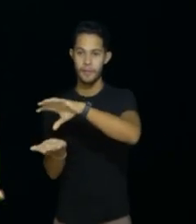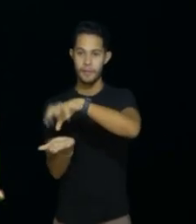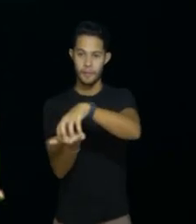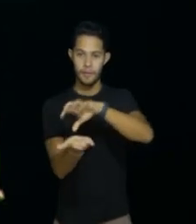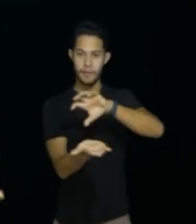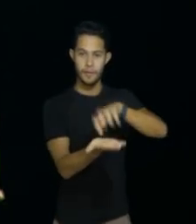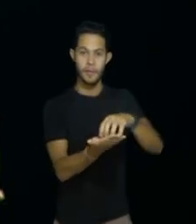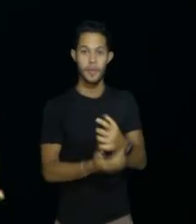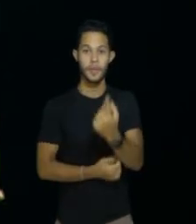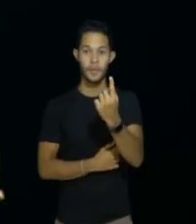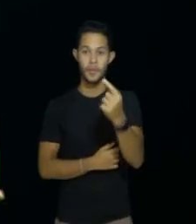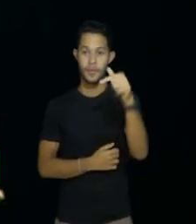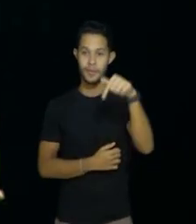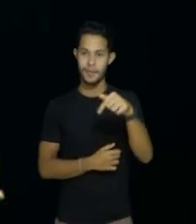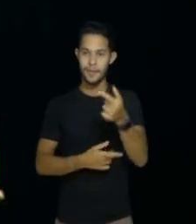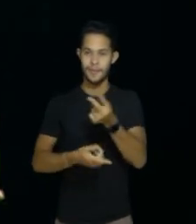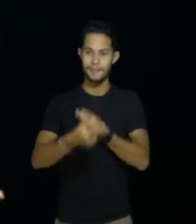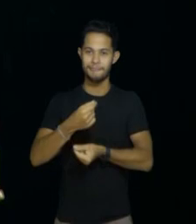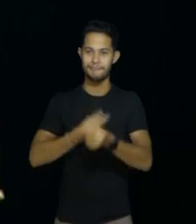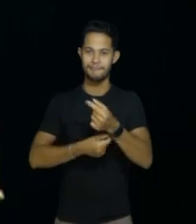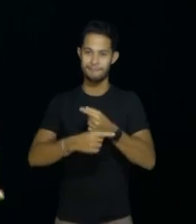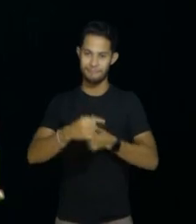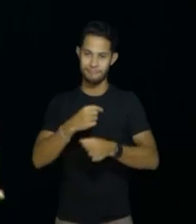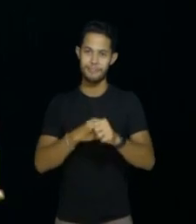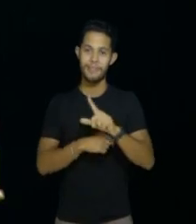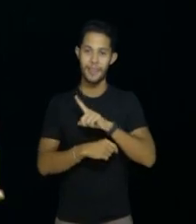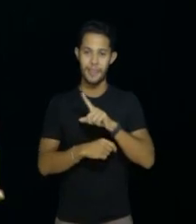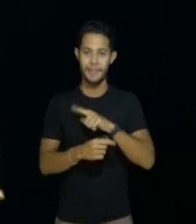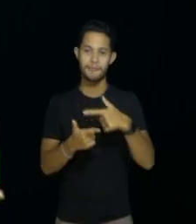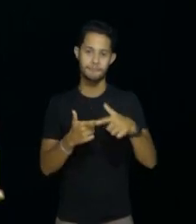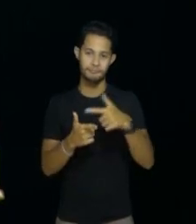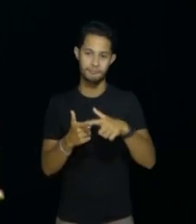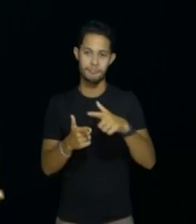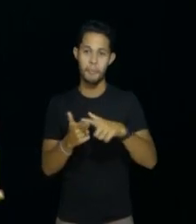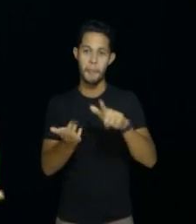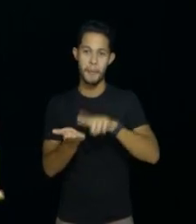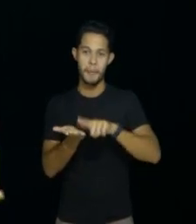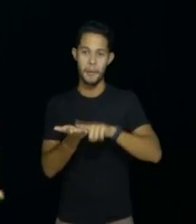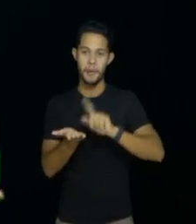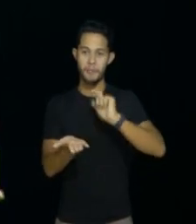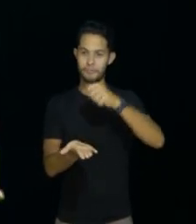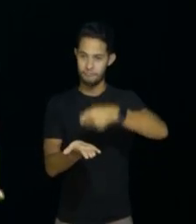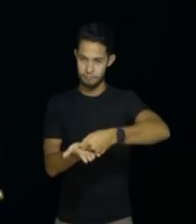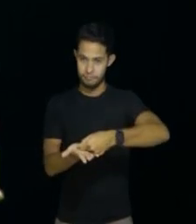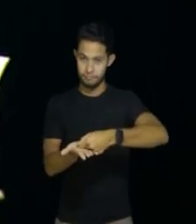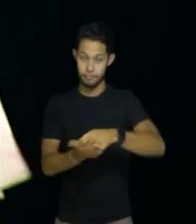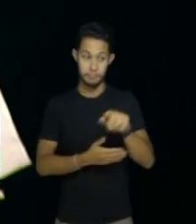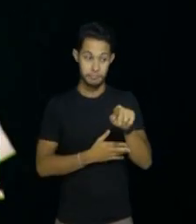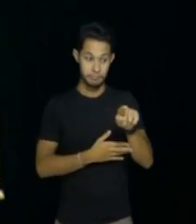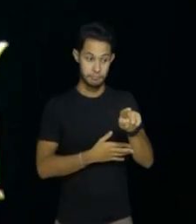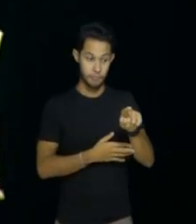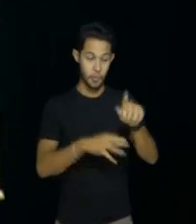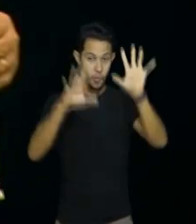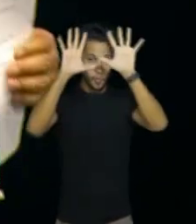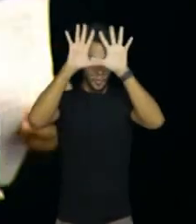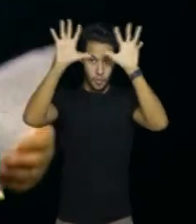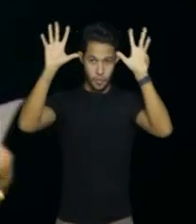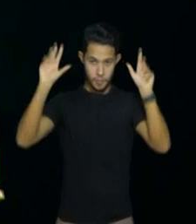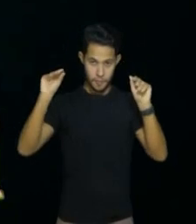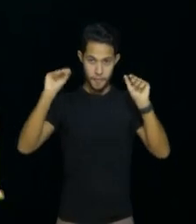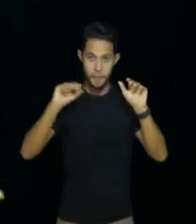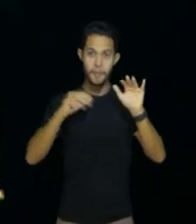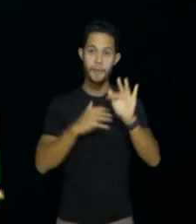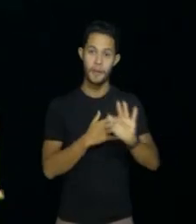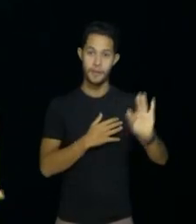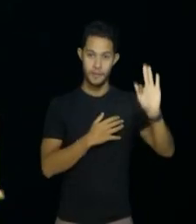de pagamento suspensa por decisão liminar do Supremo Tribunal Federal. Com